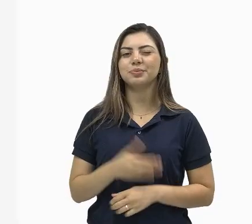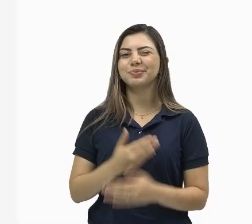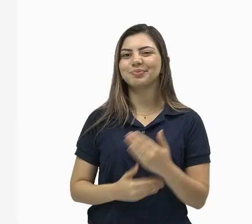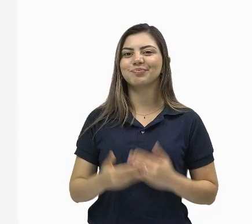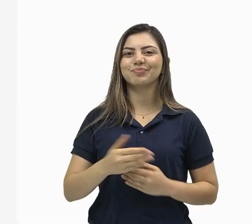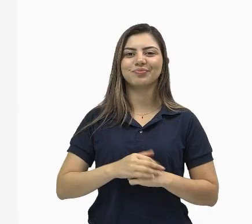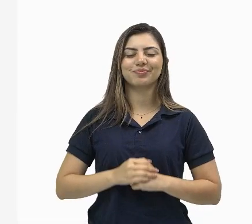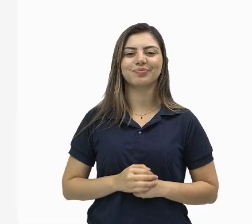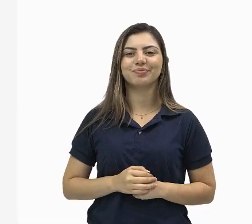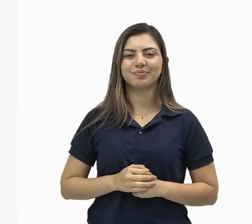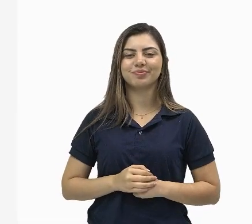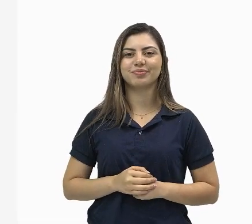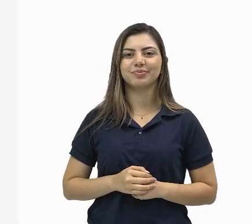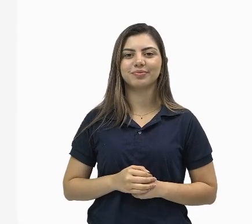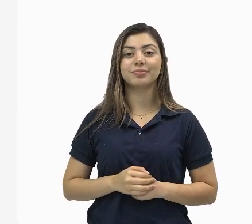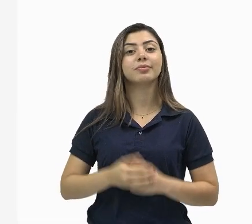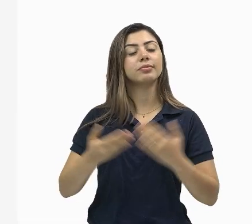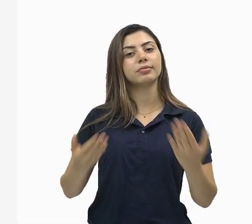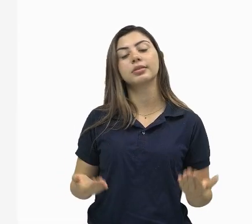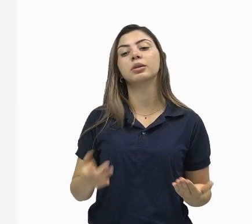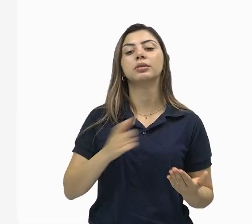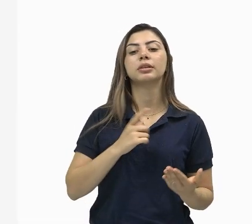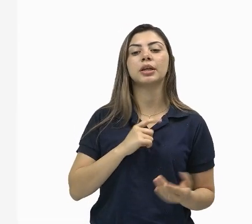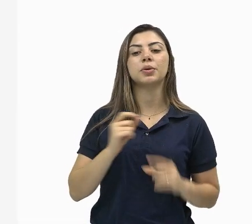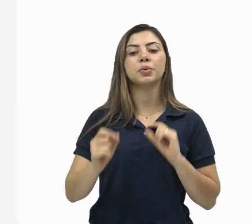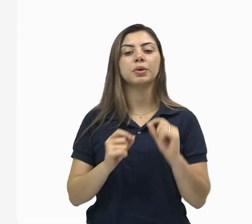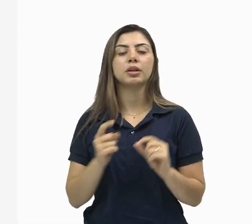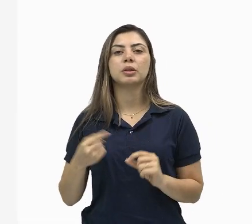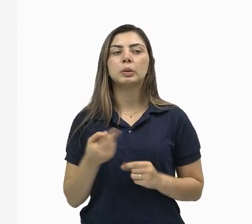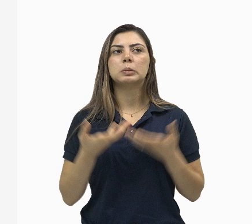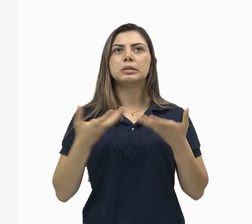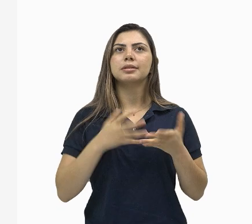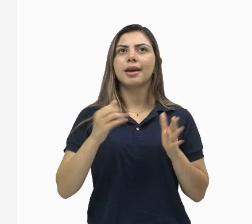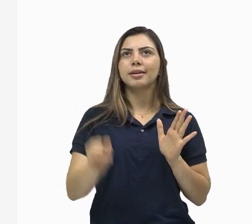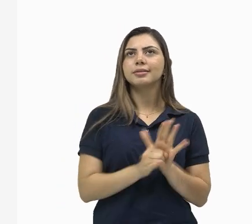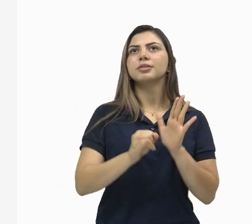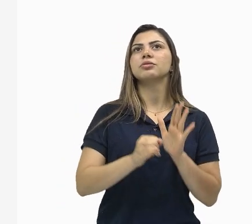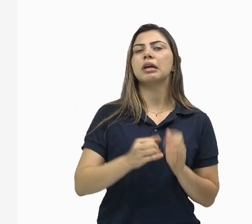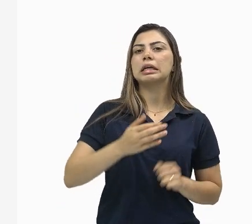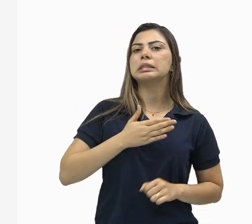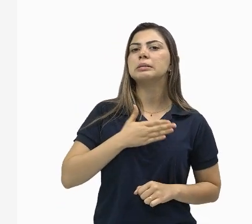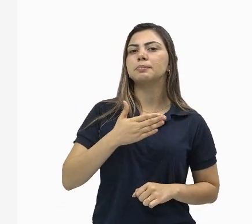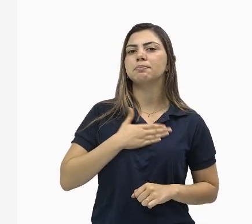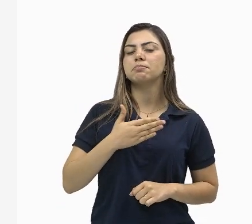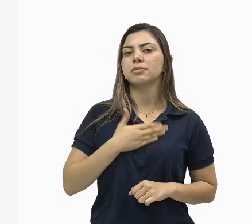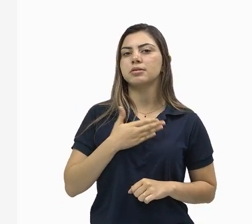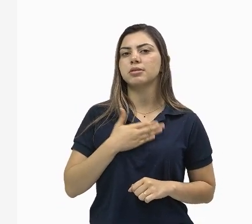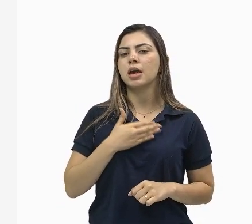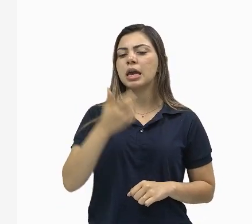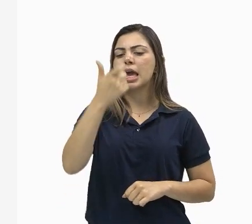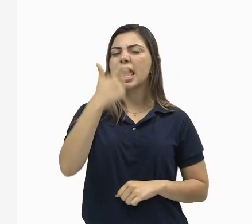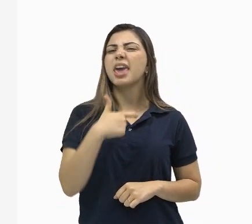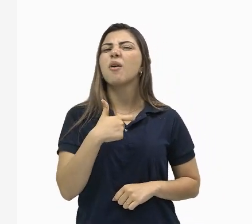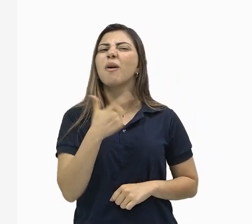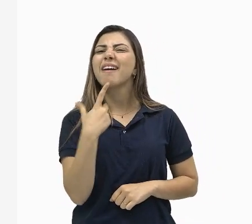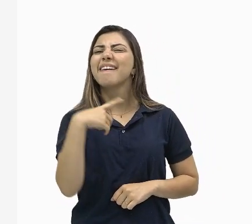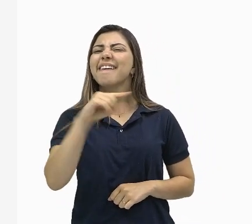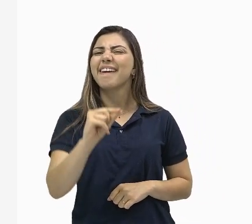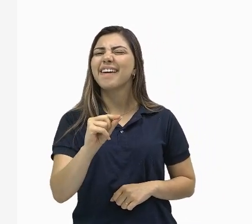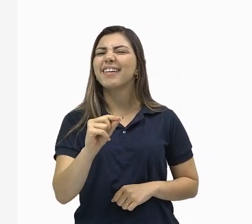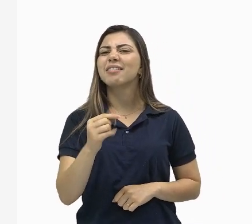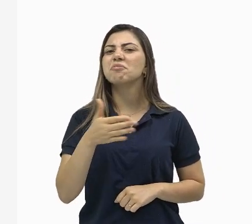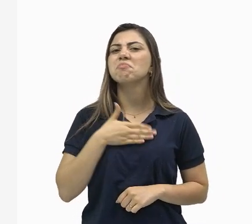continuar. Também nós vamos ter essa busca de identidade, né? A busca identitária, quem eu sou e a